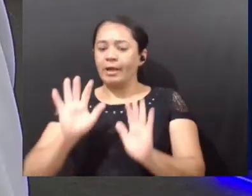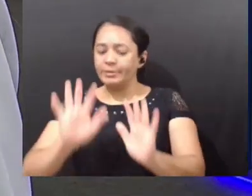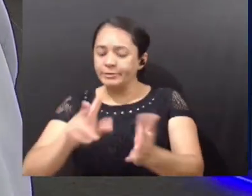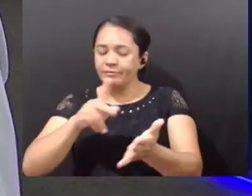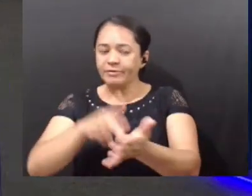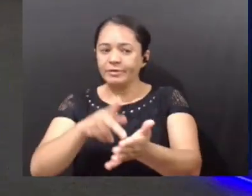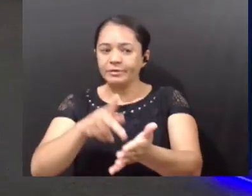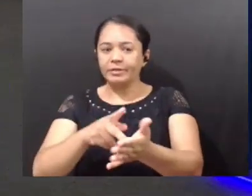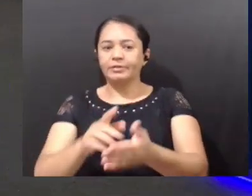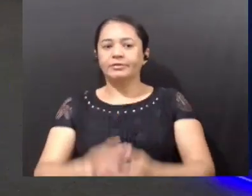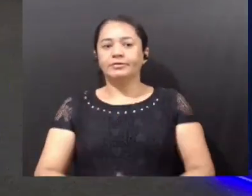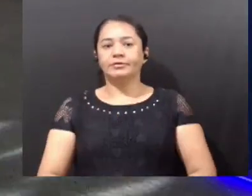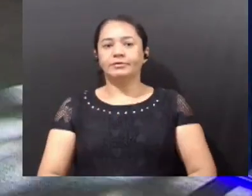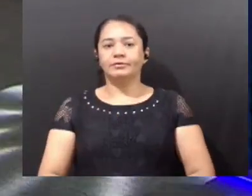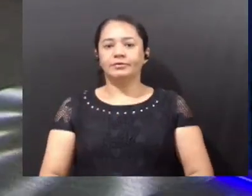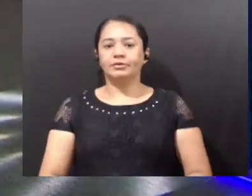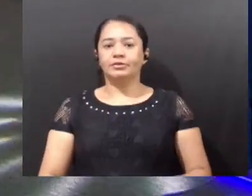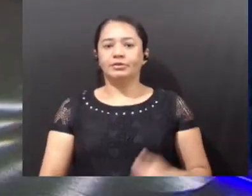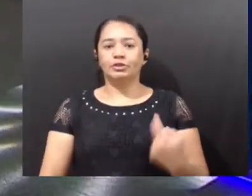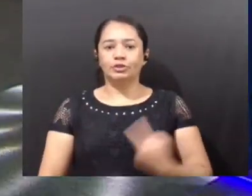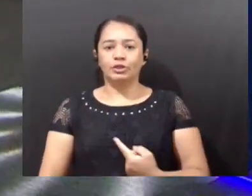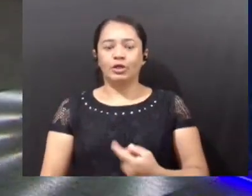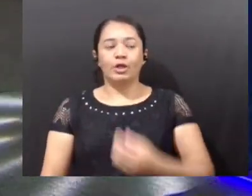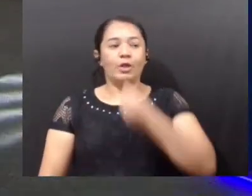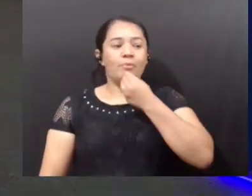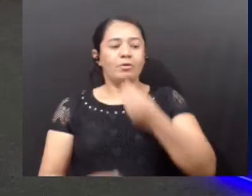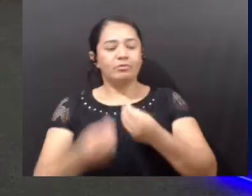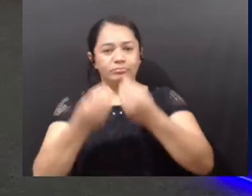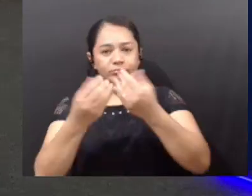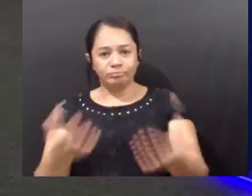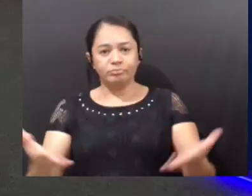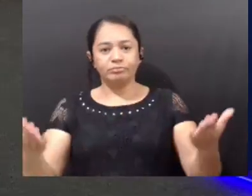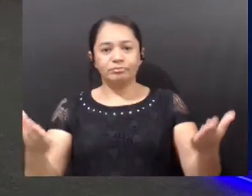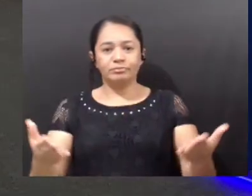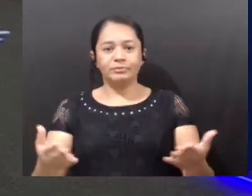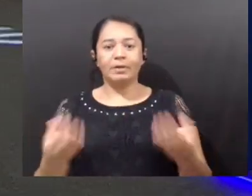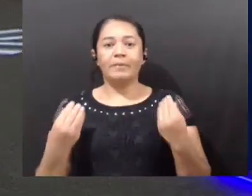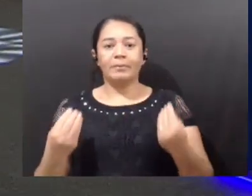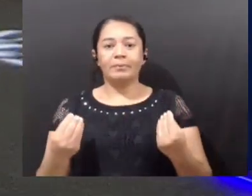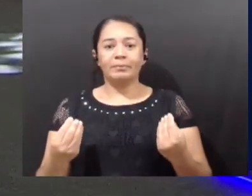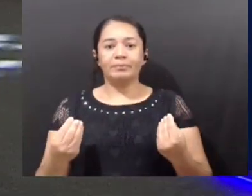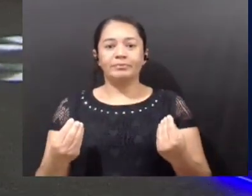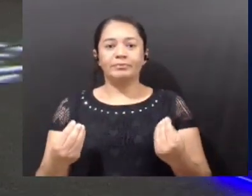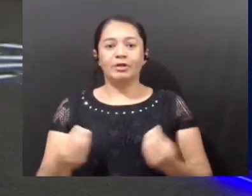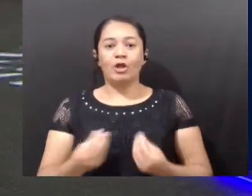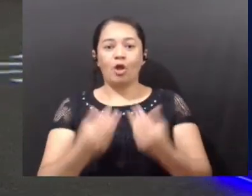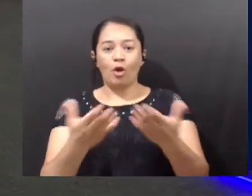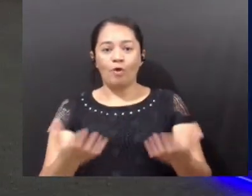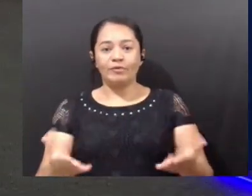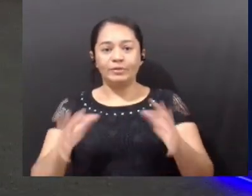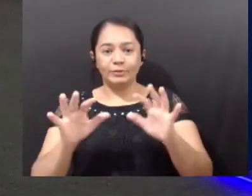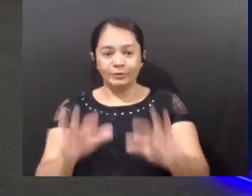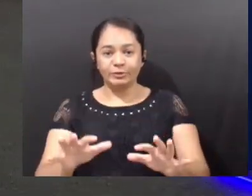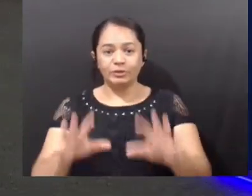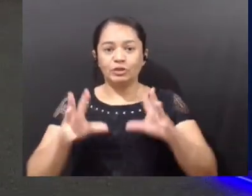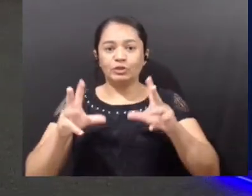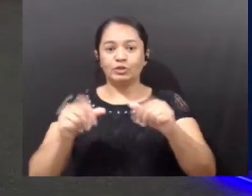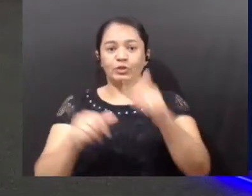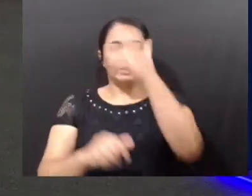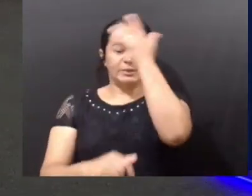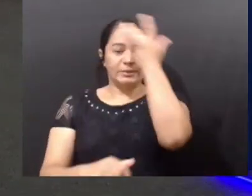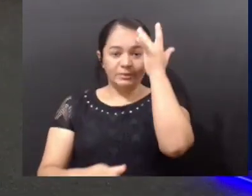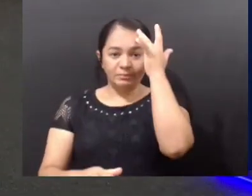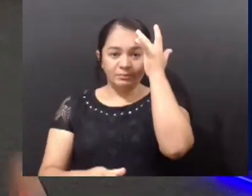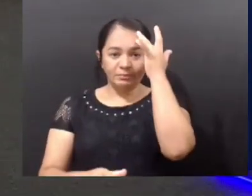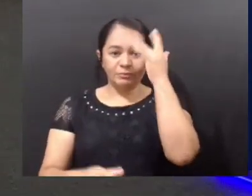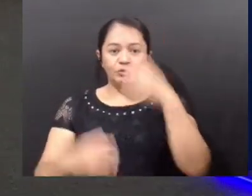aí a gente dá essa oportunidade aqui, justamente oferecendo isso para todas as pessoas de forma